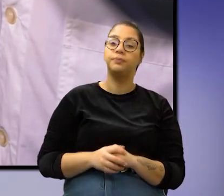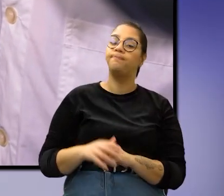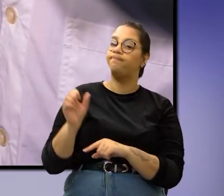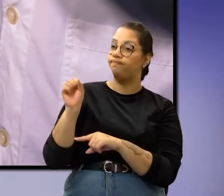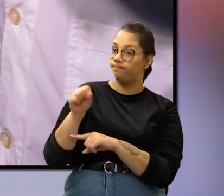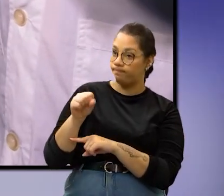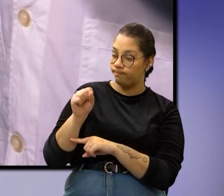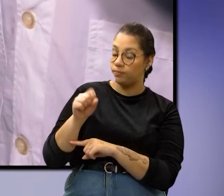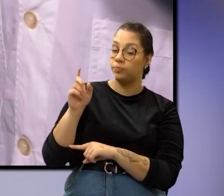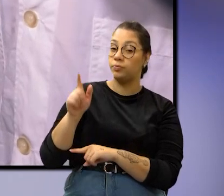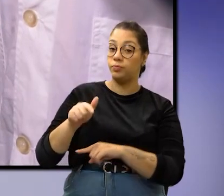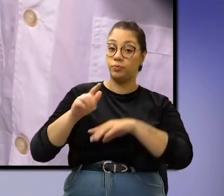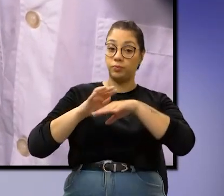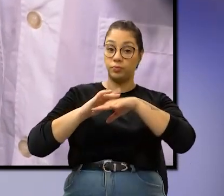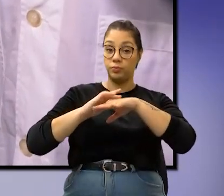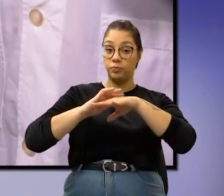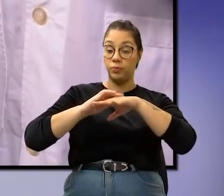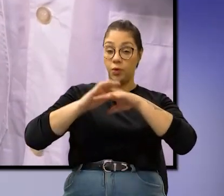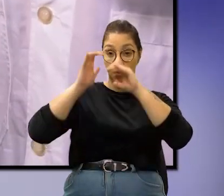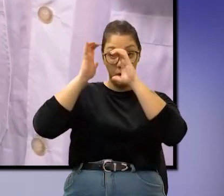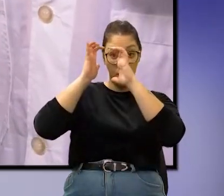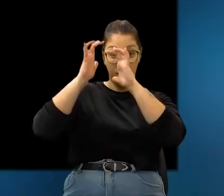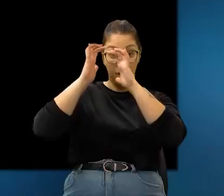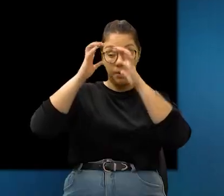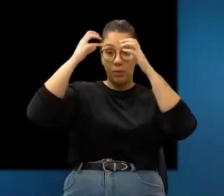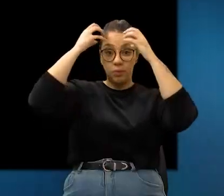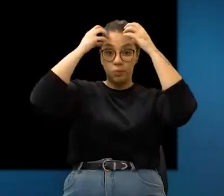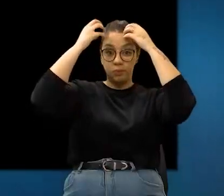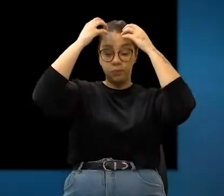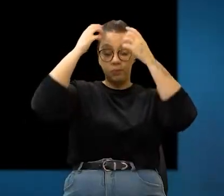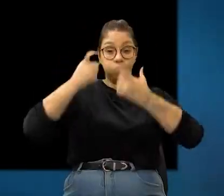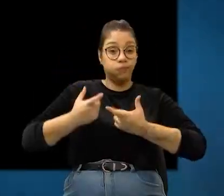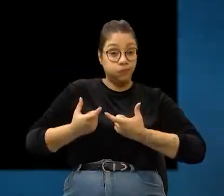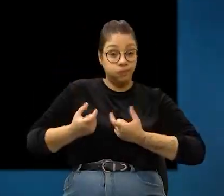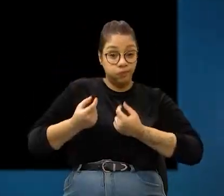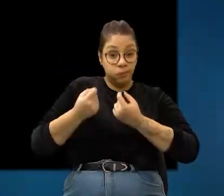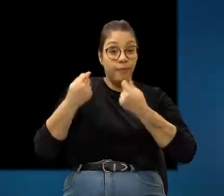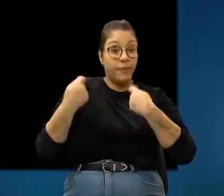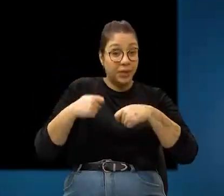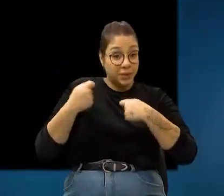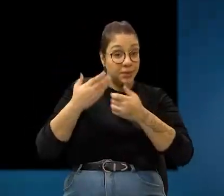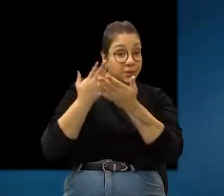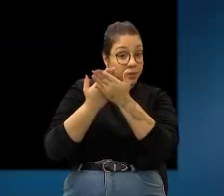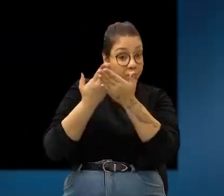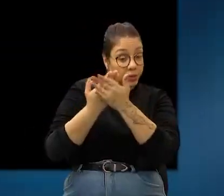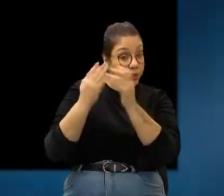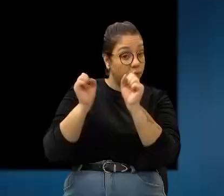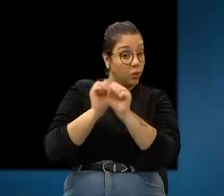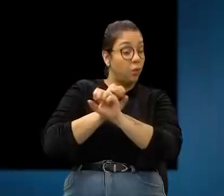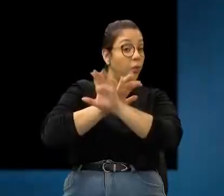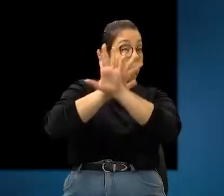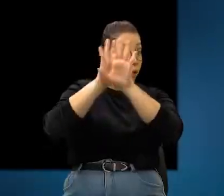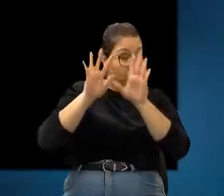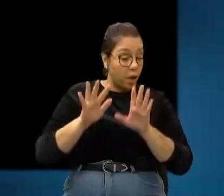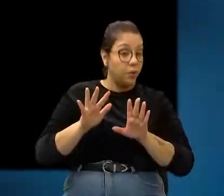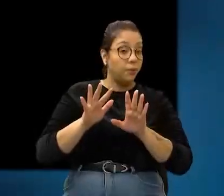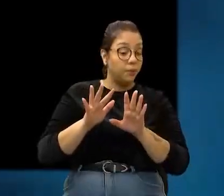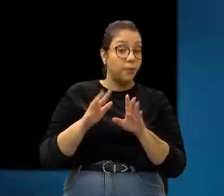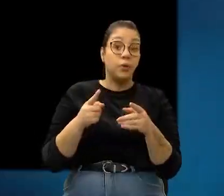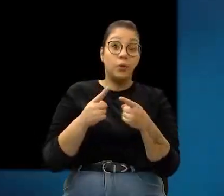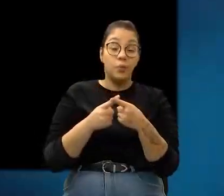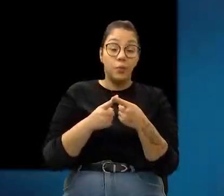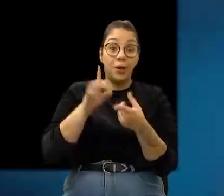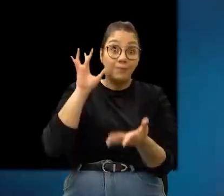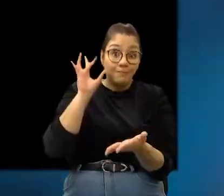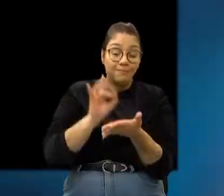Sim, é um tumor que eu acredito que ainda precisa ser muito estudado, muito compreendido,